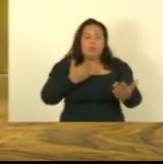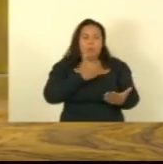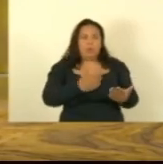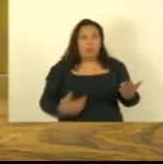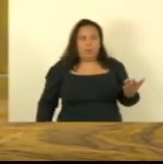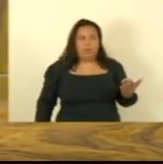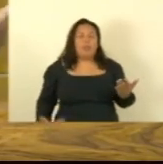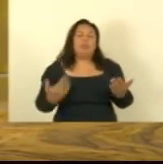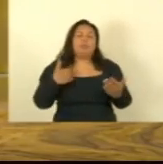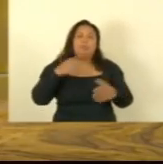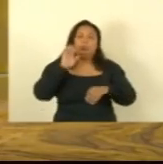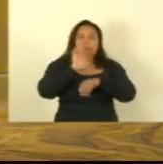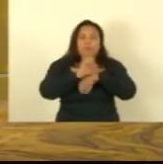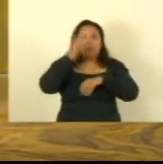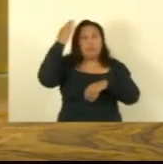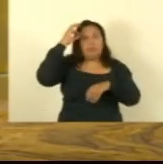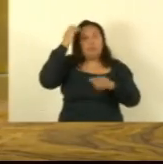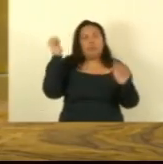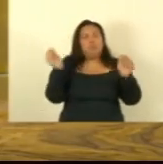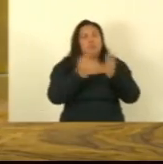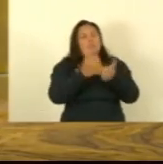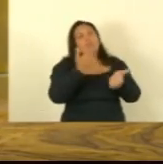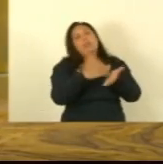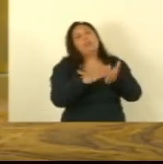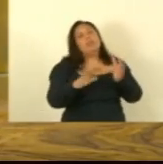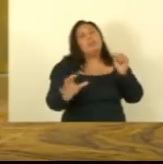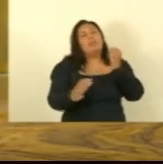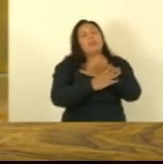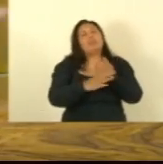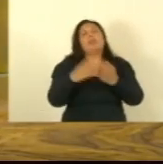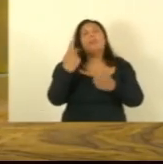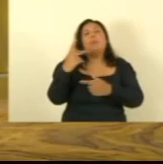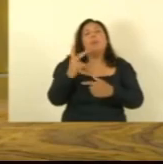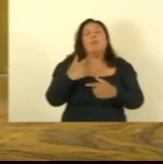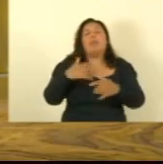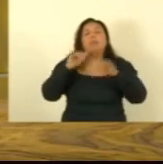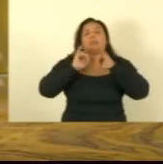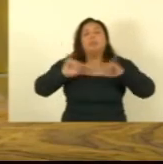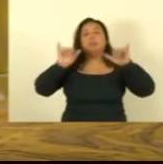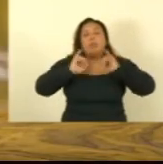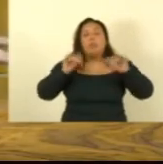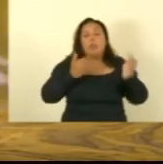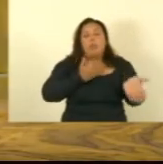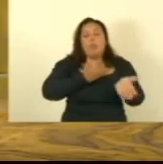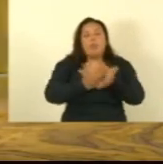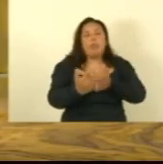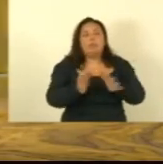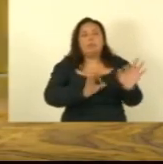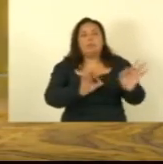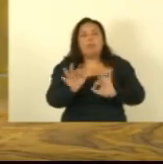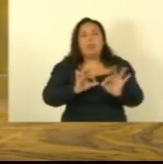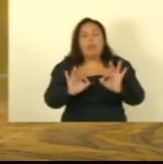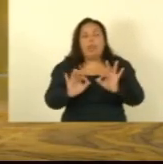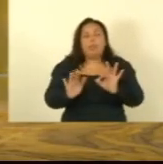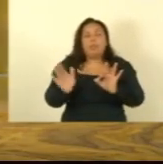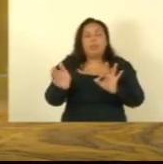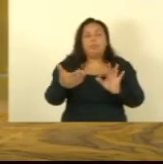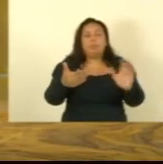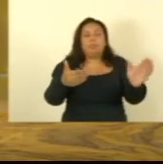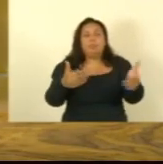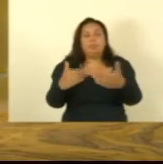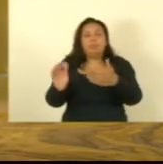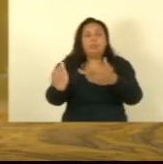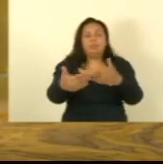Estado, junto com a Secretaria de Segurança Pública, anunciou o início da Operação Colheita